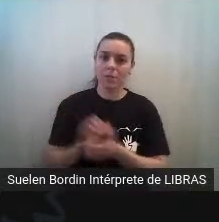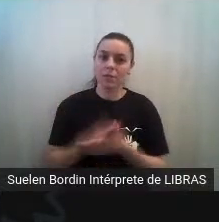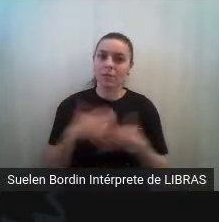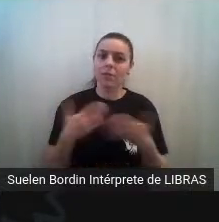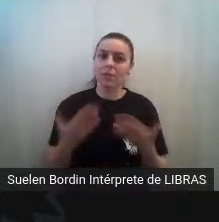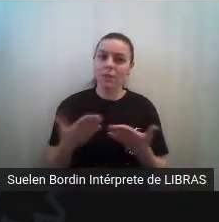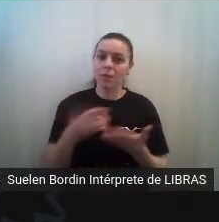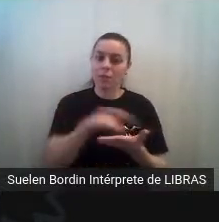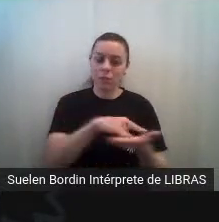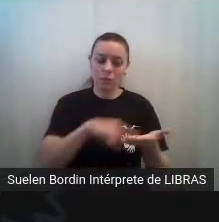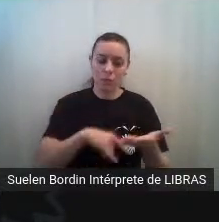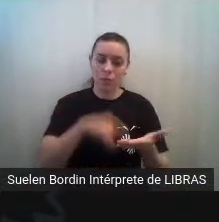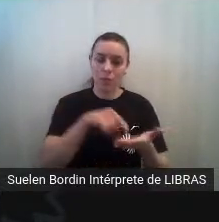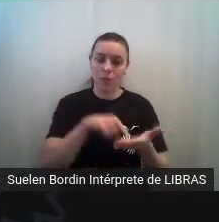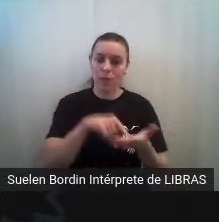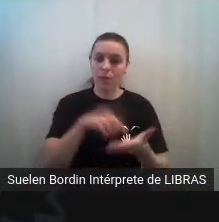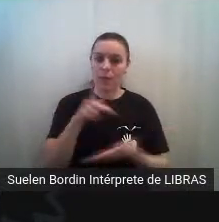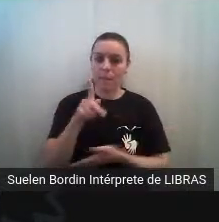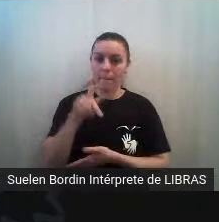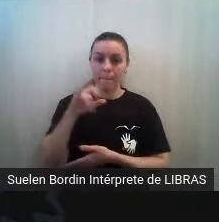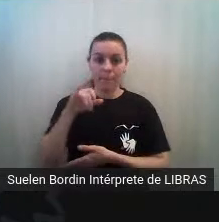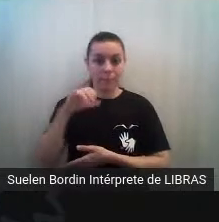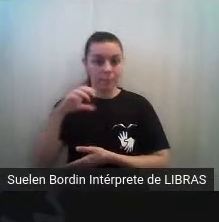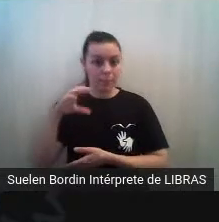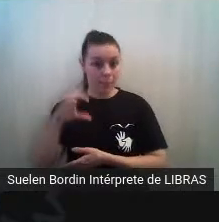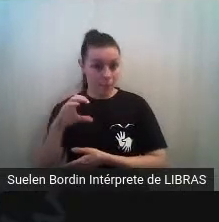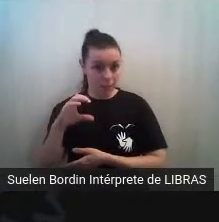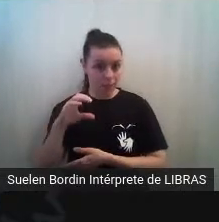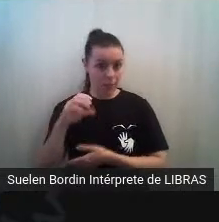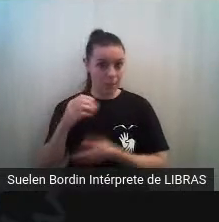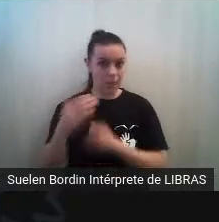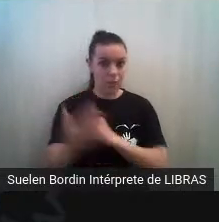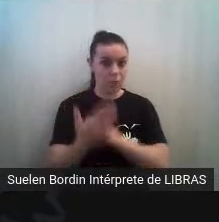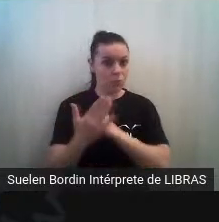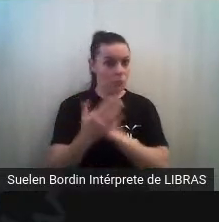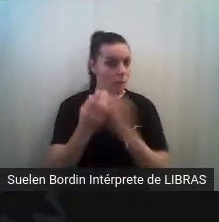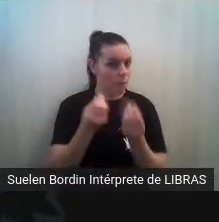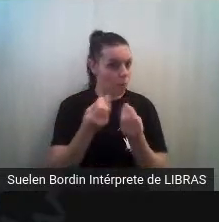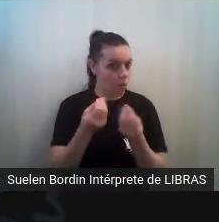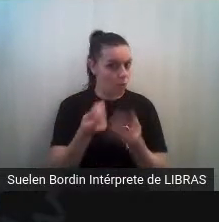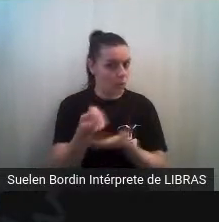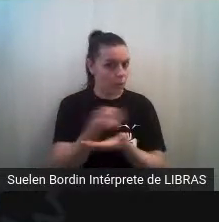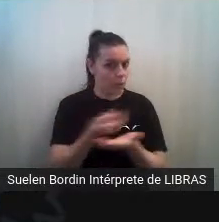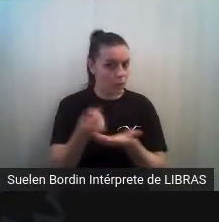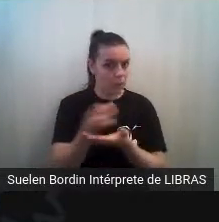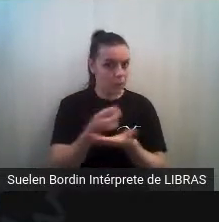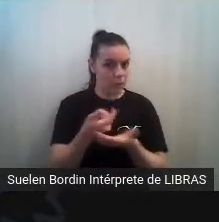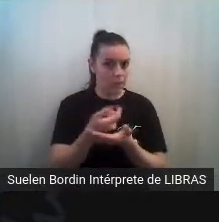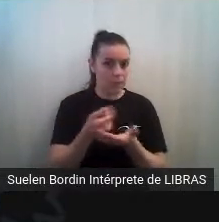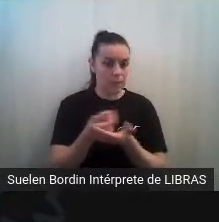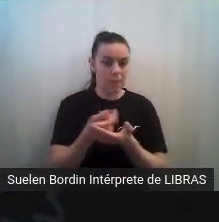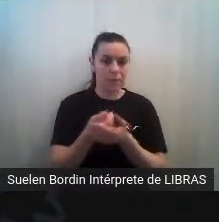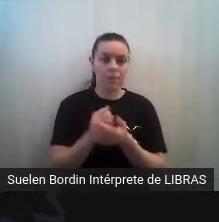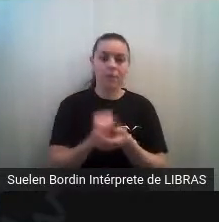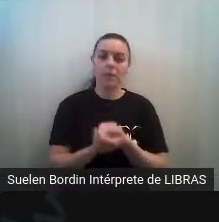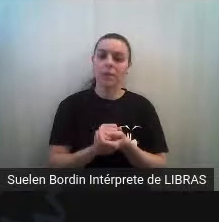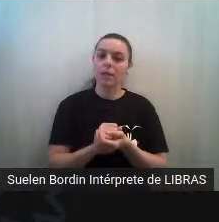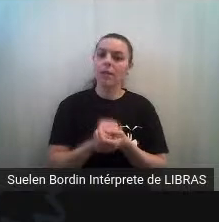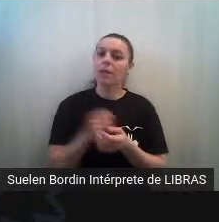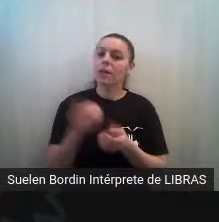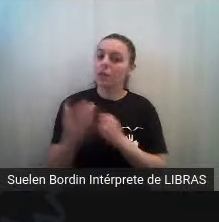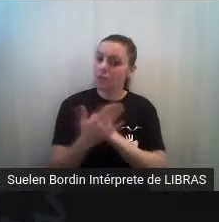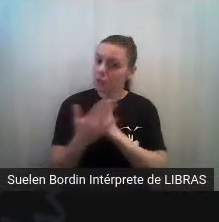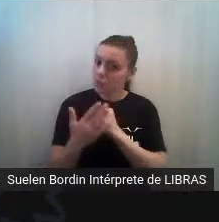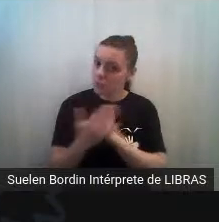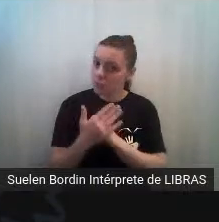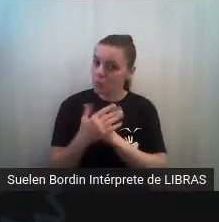realmente o PIC ajudou bastante, tanto em questões de aprendizado e nas questões financeiras. Ele foi medalhista da UBMEP 3 vezes, e isso ajuda bastante. Eu acho que,